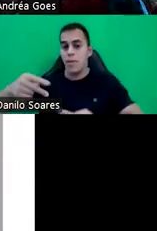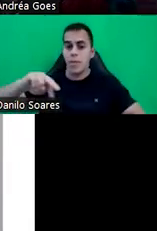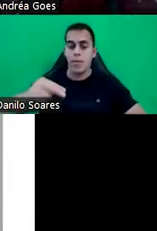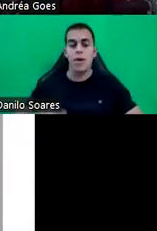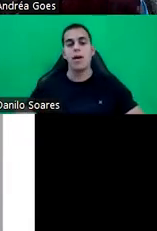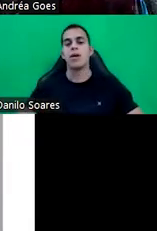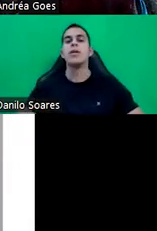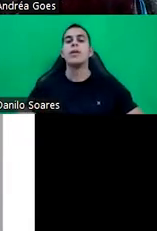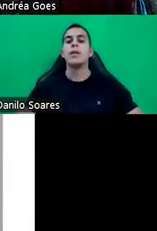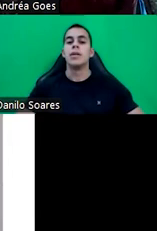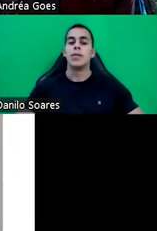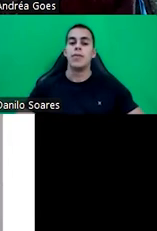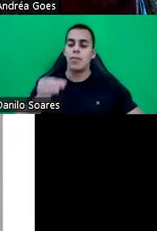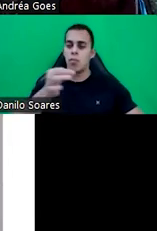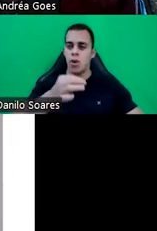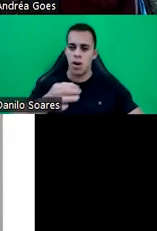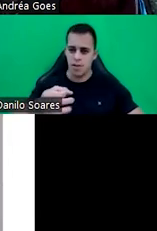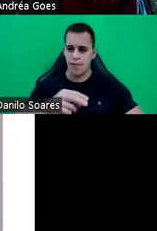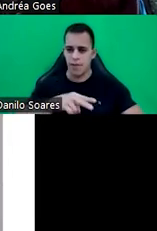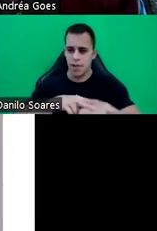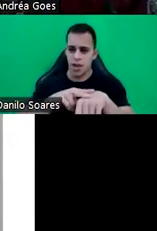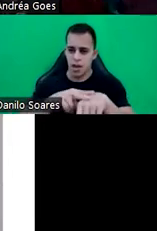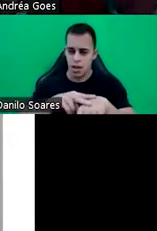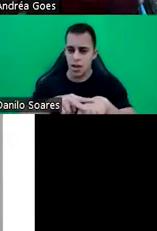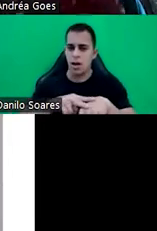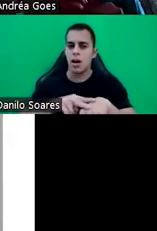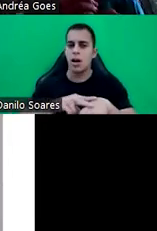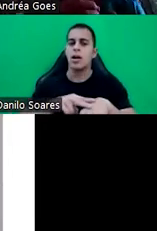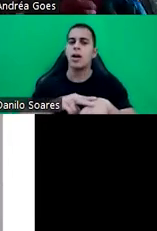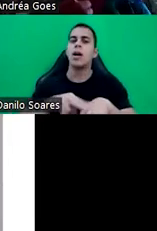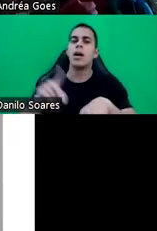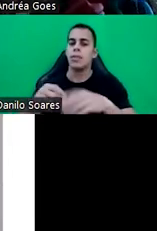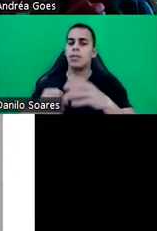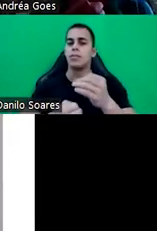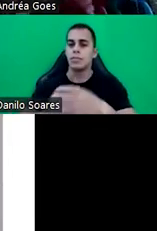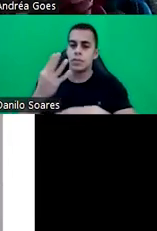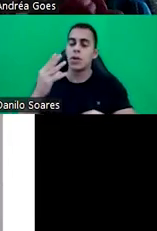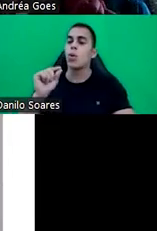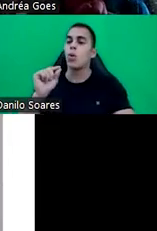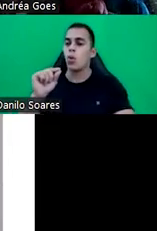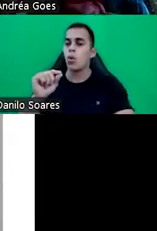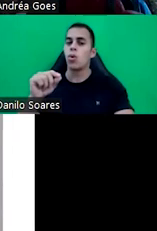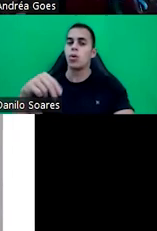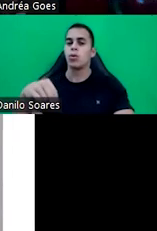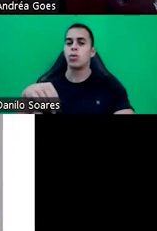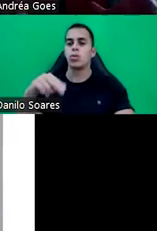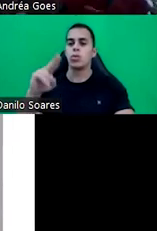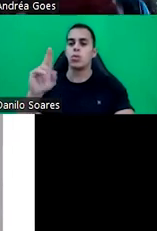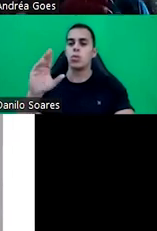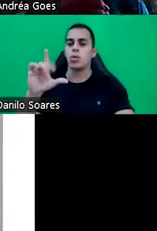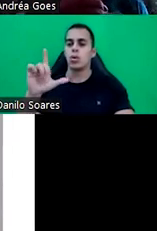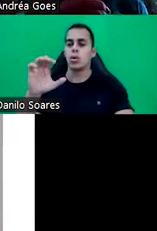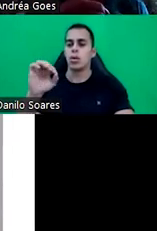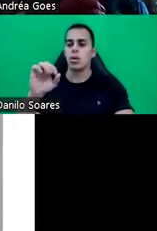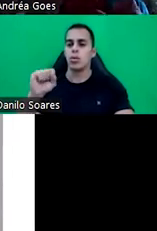aí, essas bolinhas verdes que vocês estão vendo já é a formação do que se chama nucleossomo. Então, é o